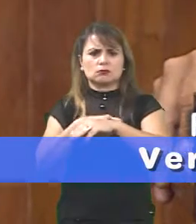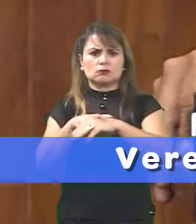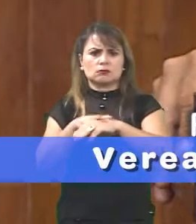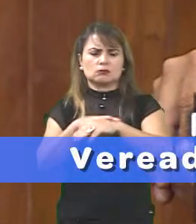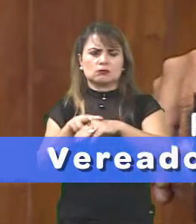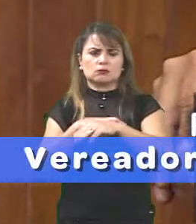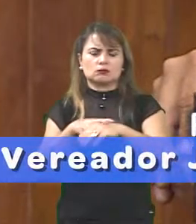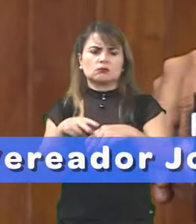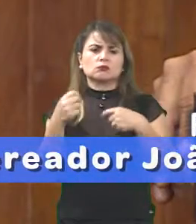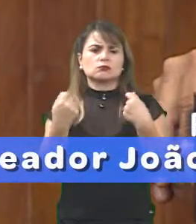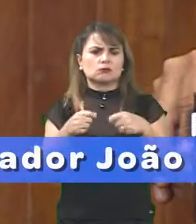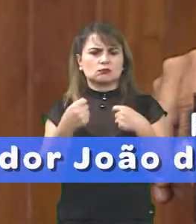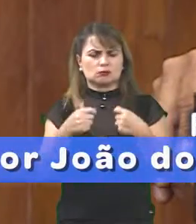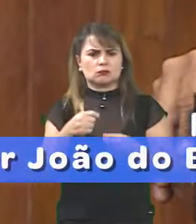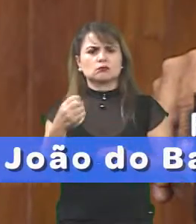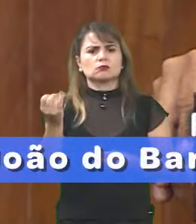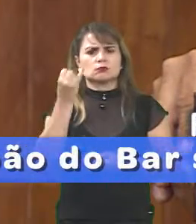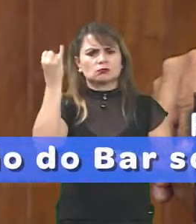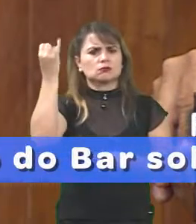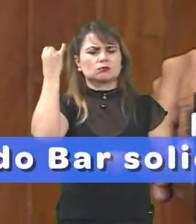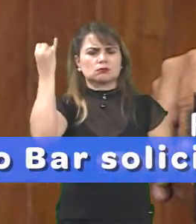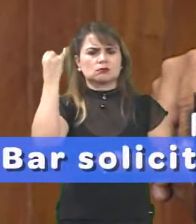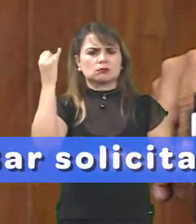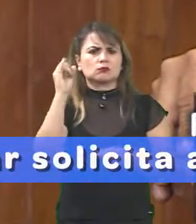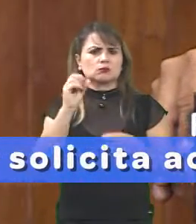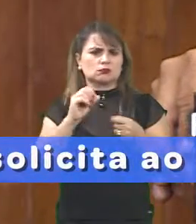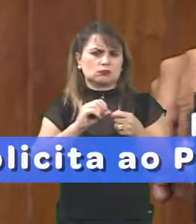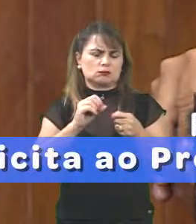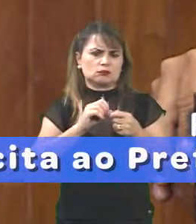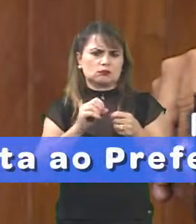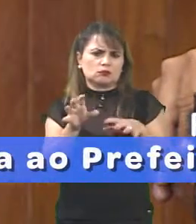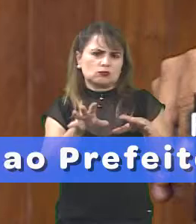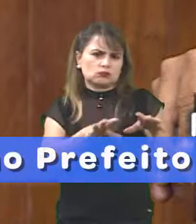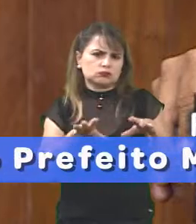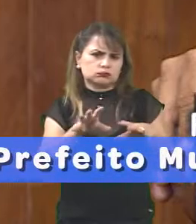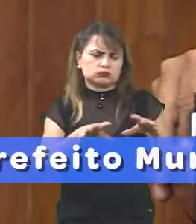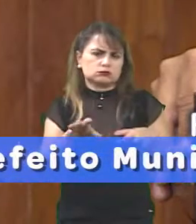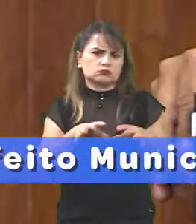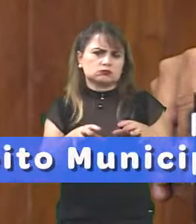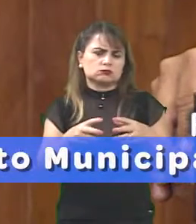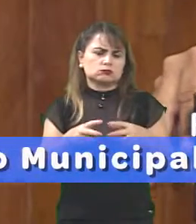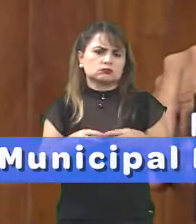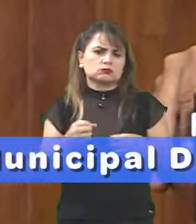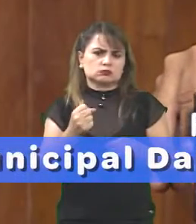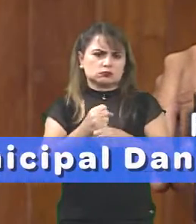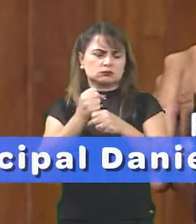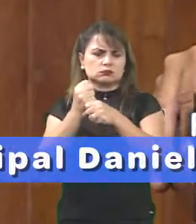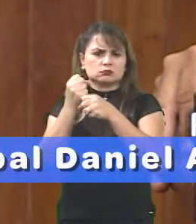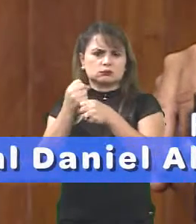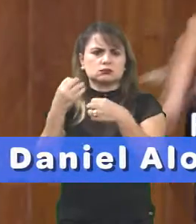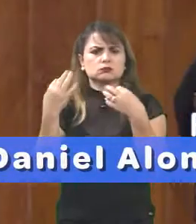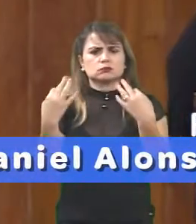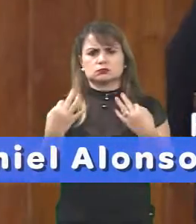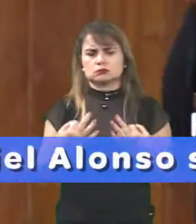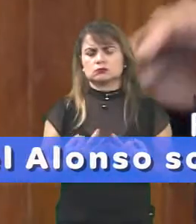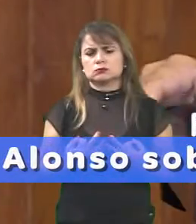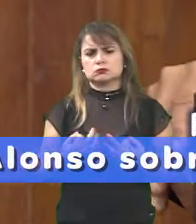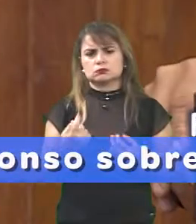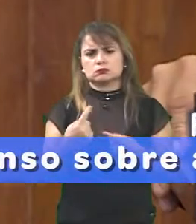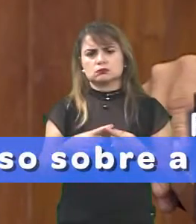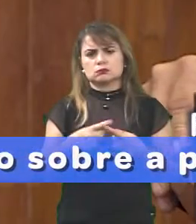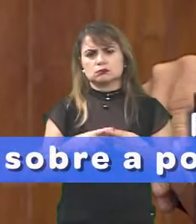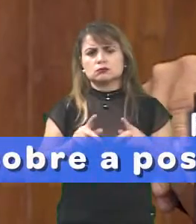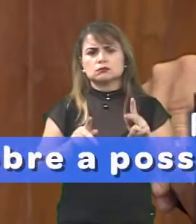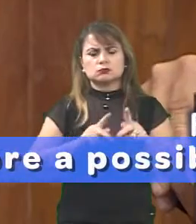aquela população. Então, deixo aqui o meu apelo e o apelo da população que mora em torno